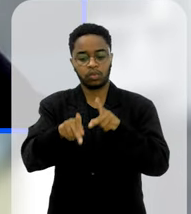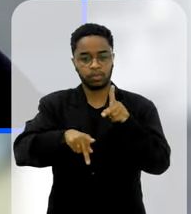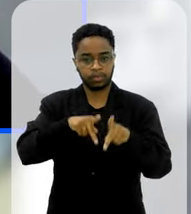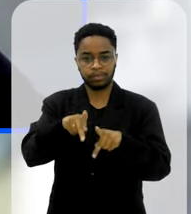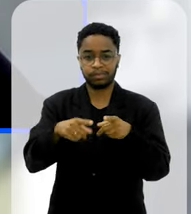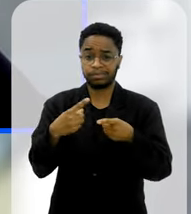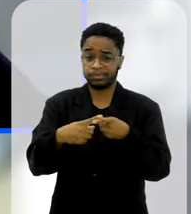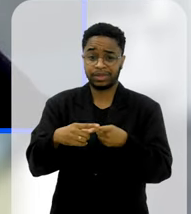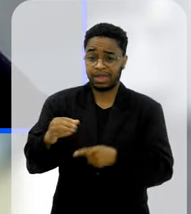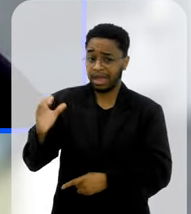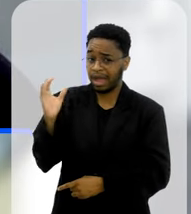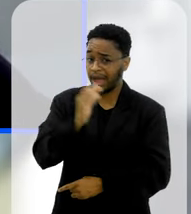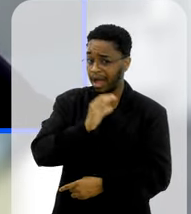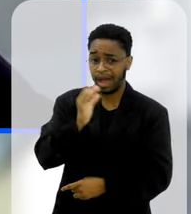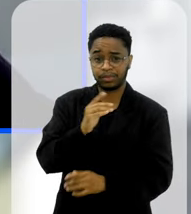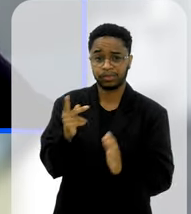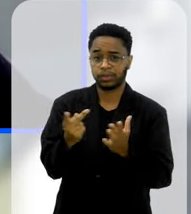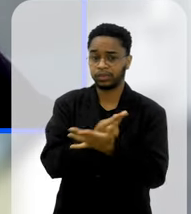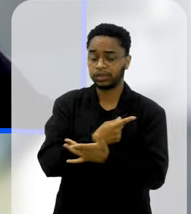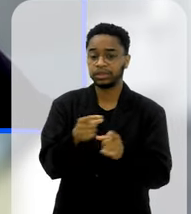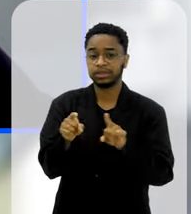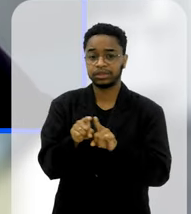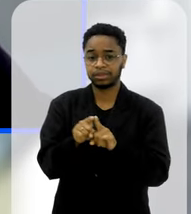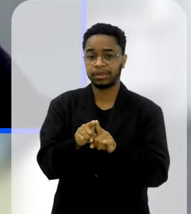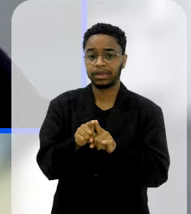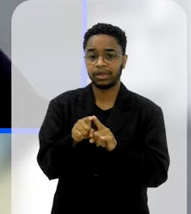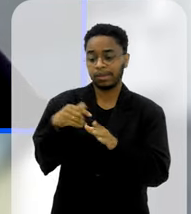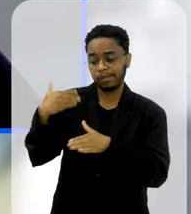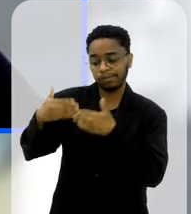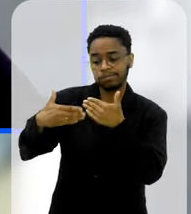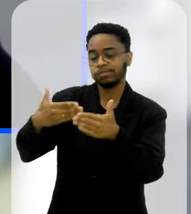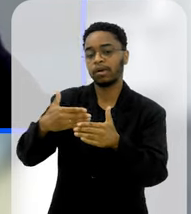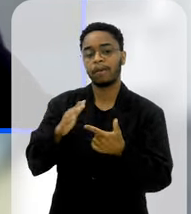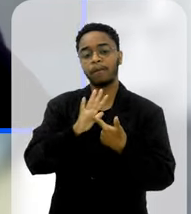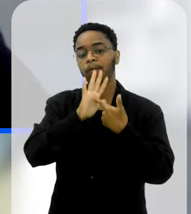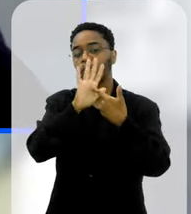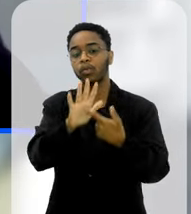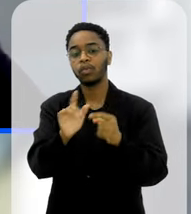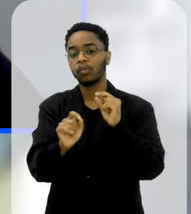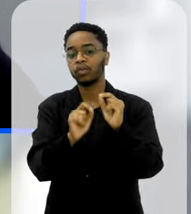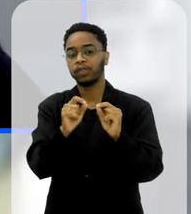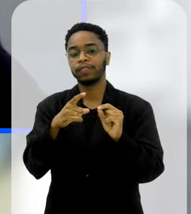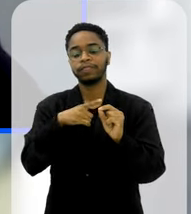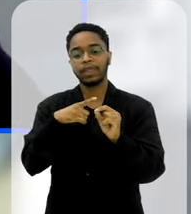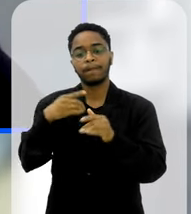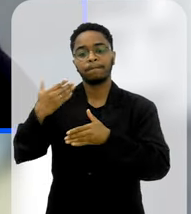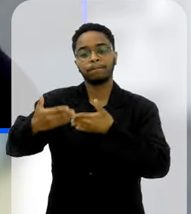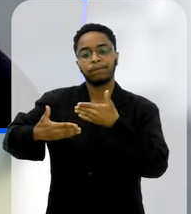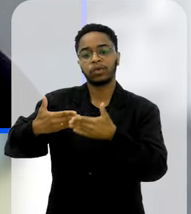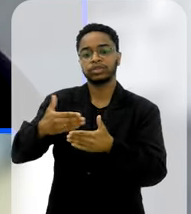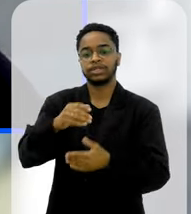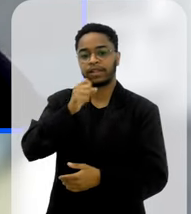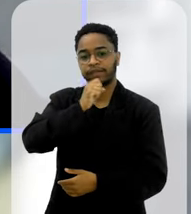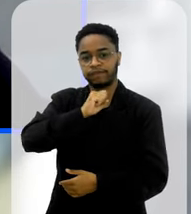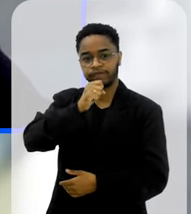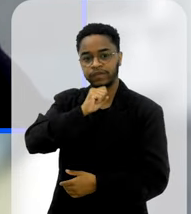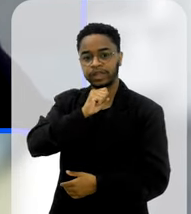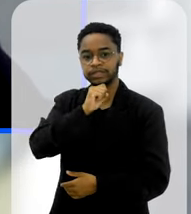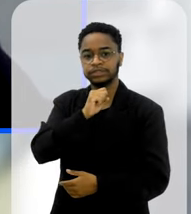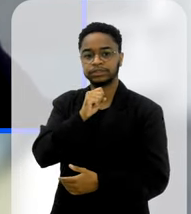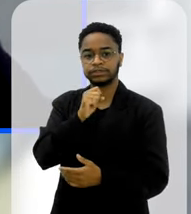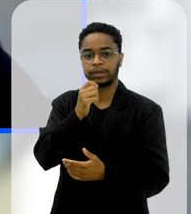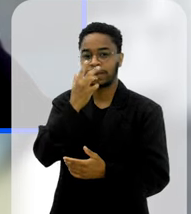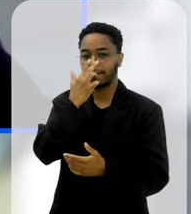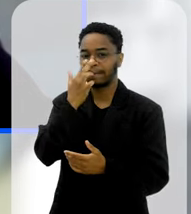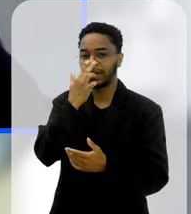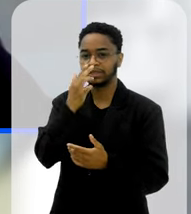transição demográfica, que foi muito intensa, uma progressão que mostrou, né, esse processo de